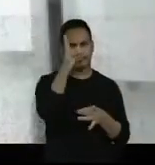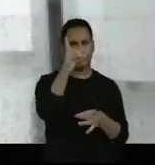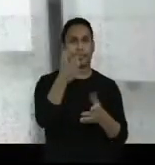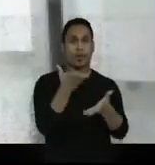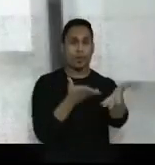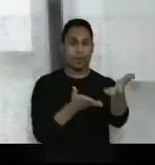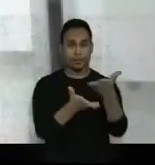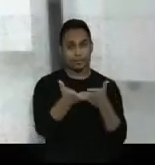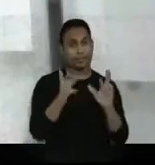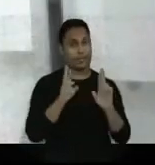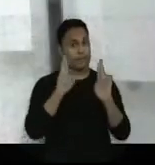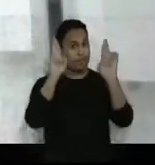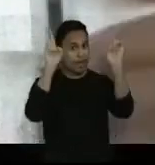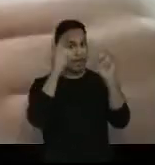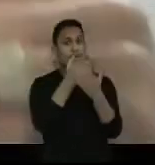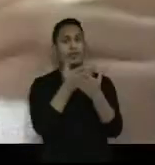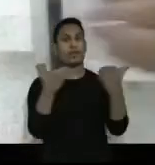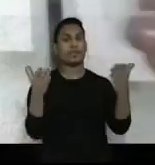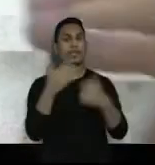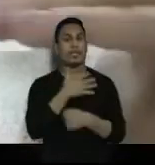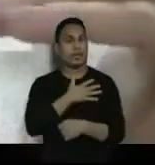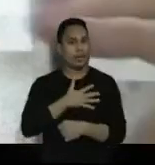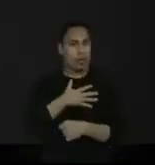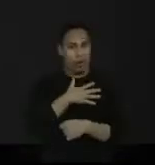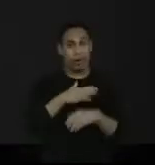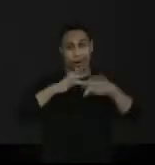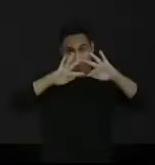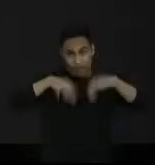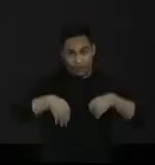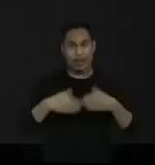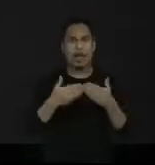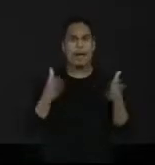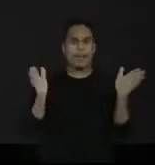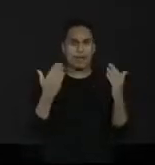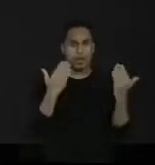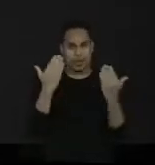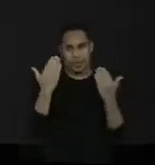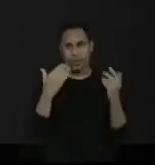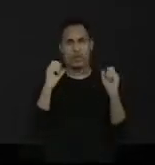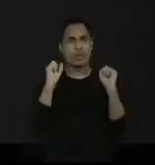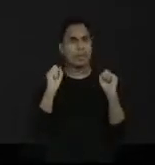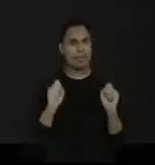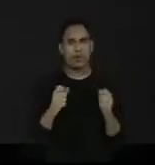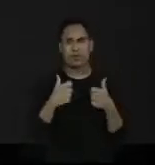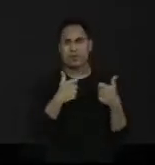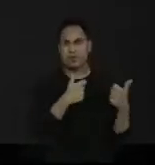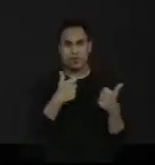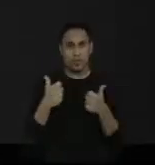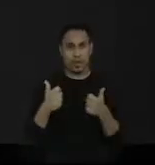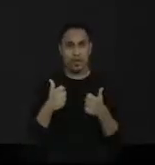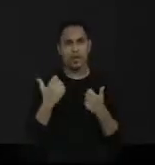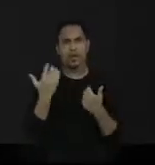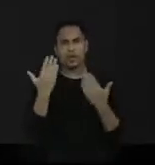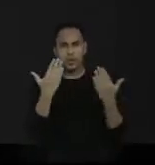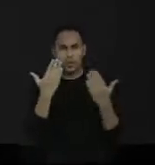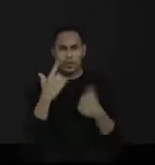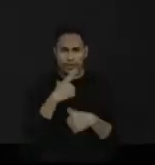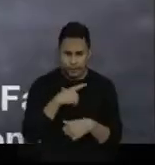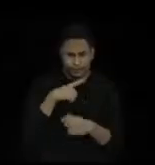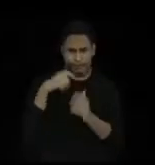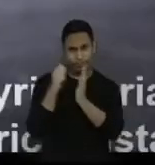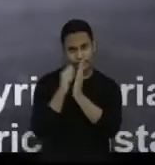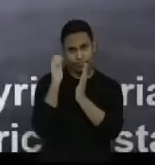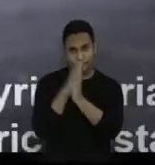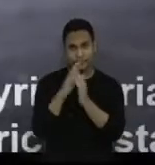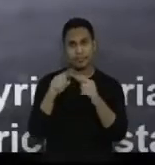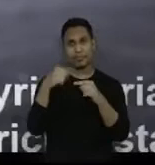abrir para algumas dúvidas, tá? Então, se ficarem dúvidas, vocês podem guardar aí para perguntar. Só um minutinho.